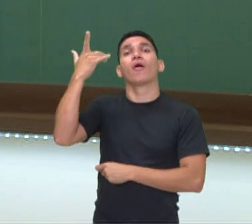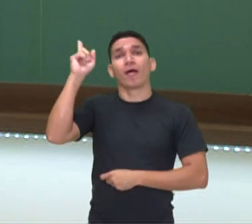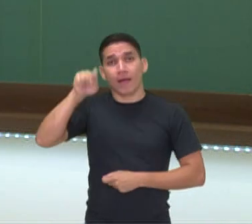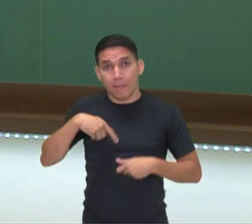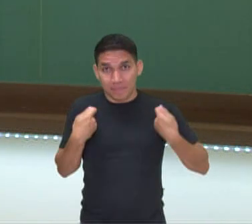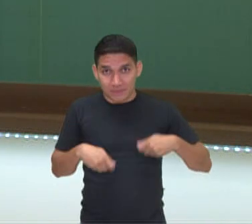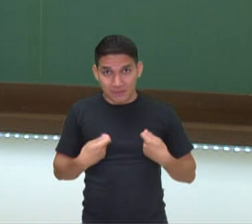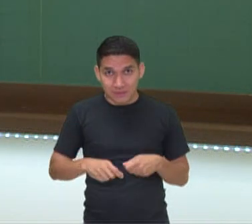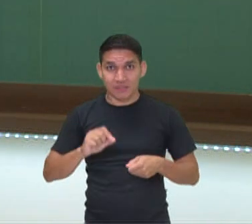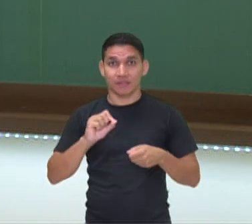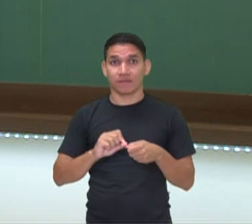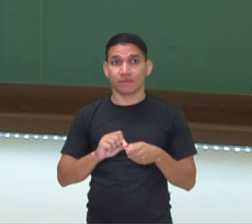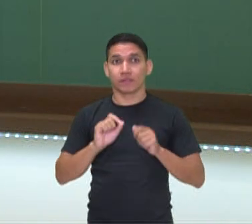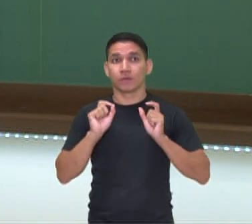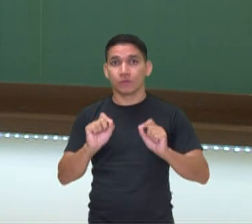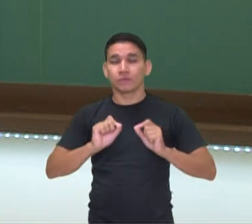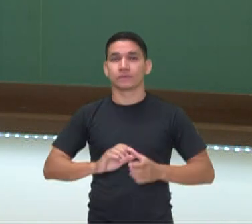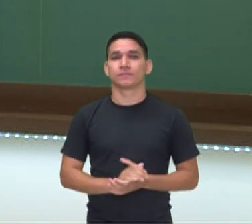necessário